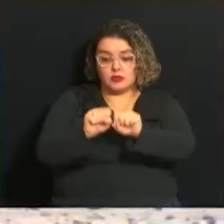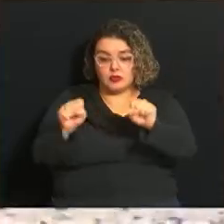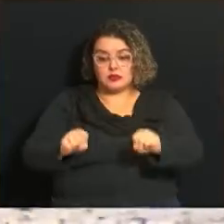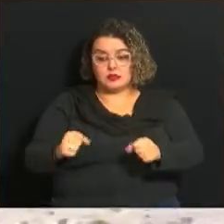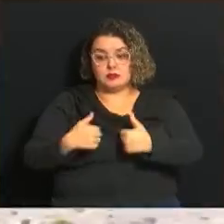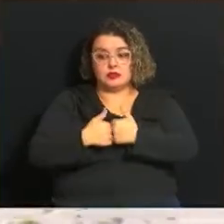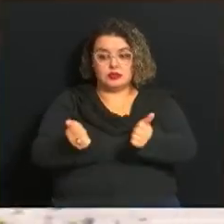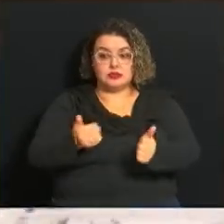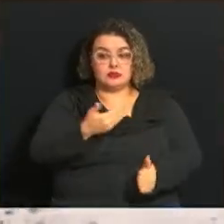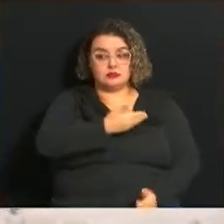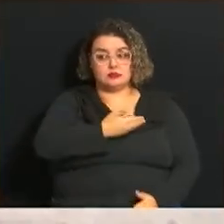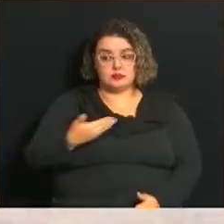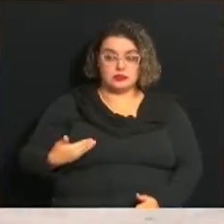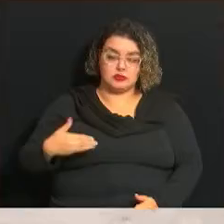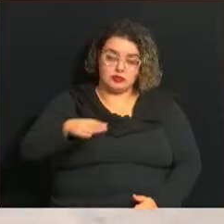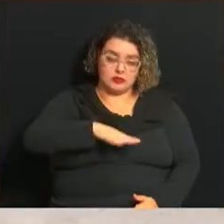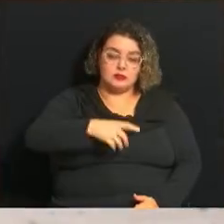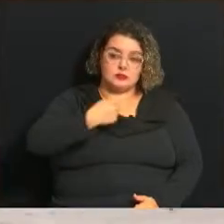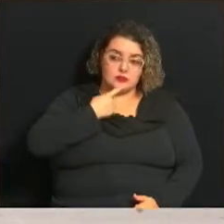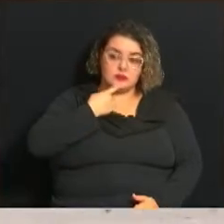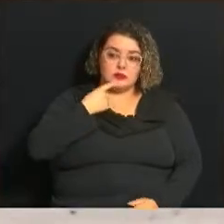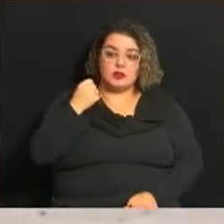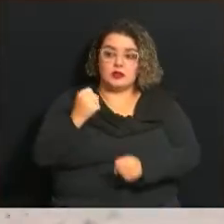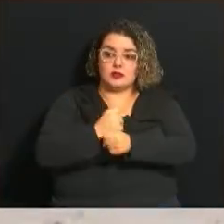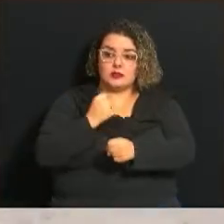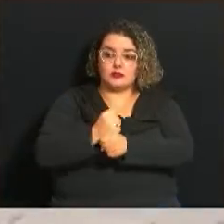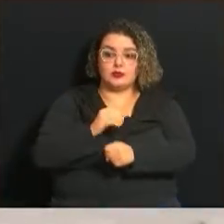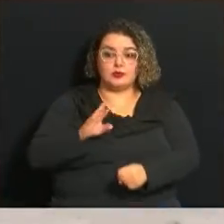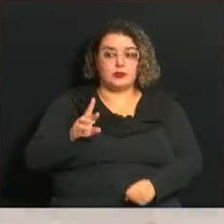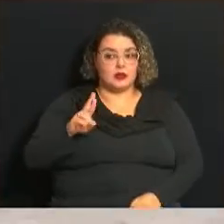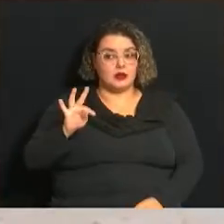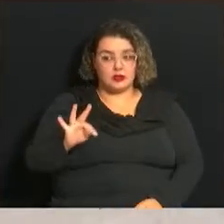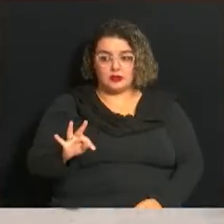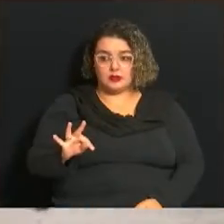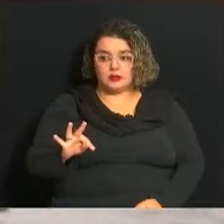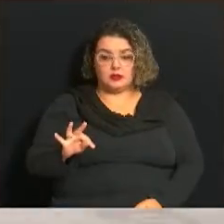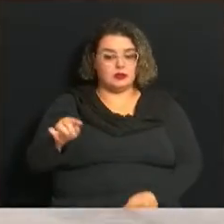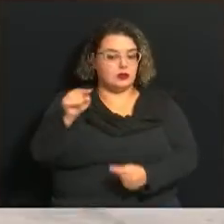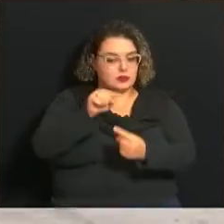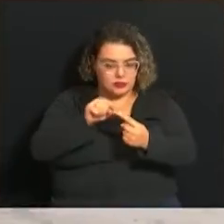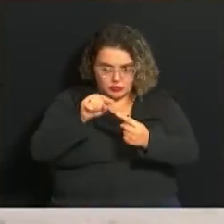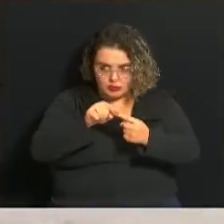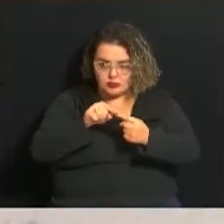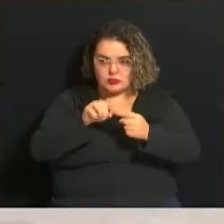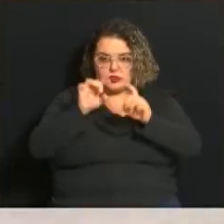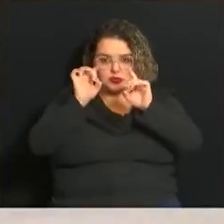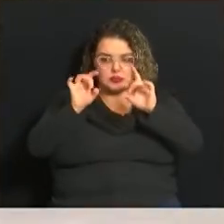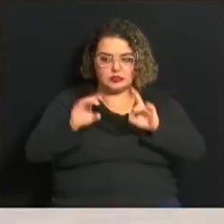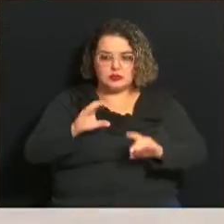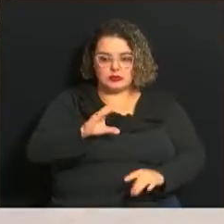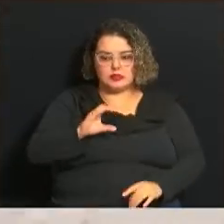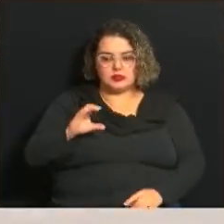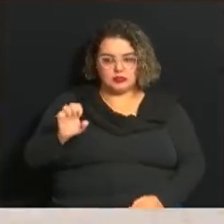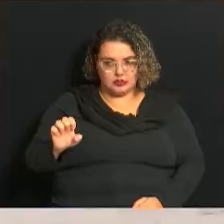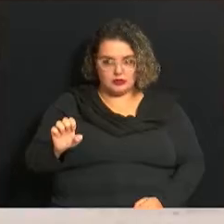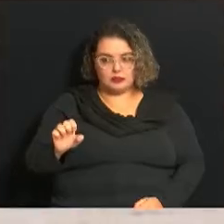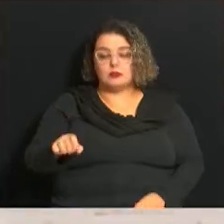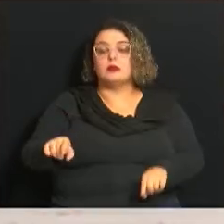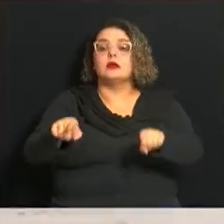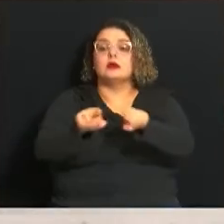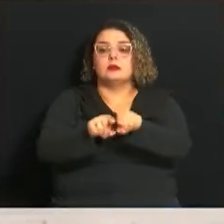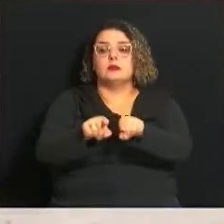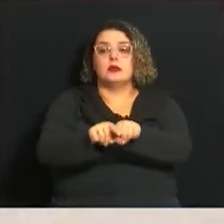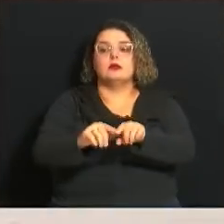Campinas. Embora as obras do BRT não sejam objeto específico dessa CEE, elas também deverão estar